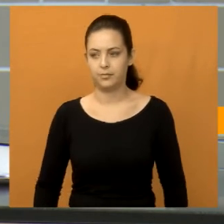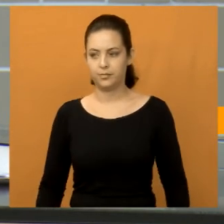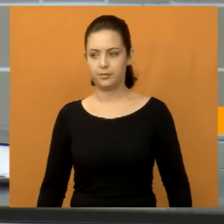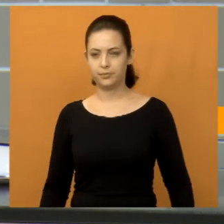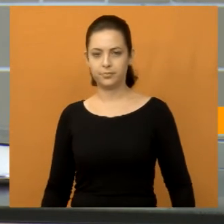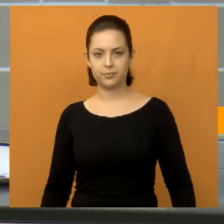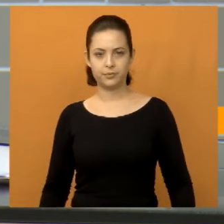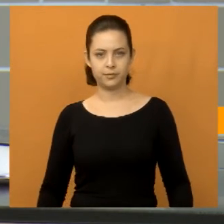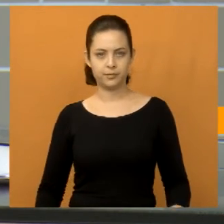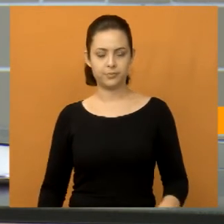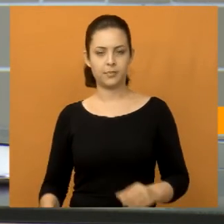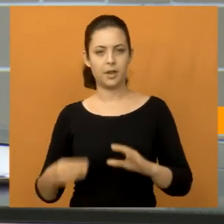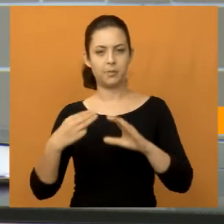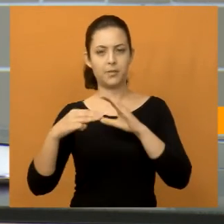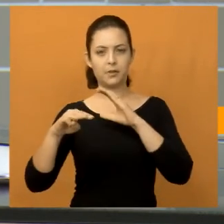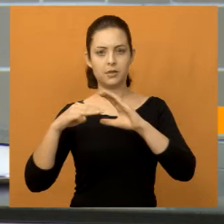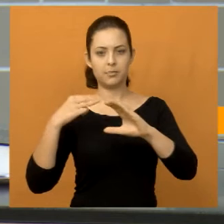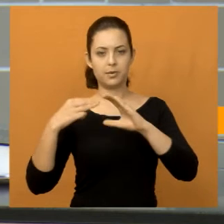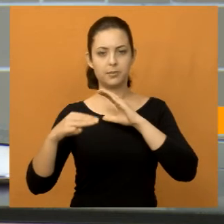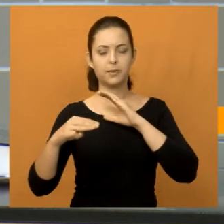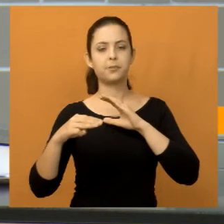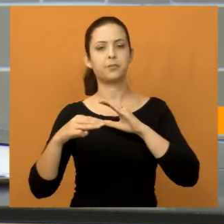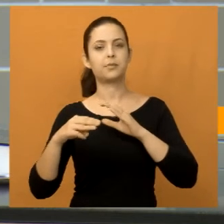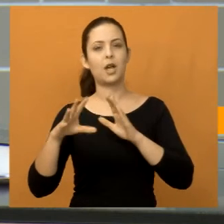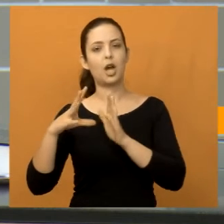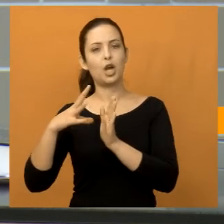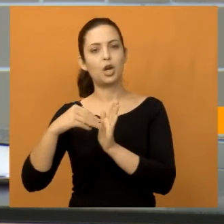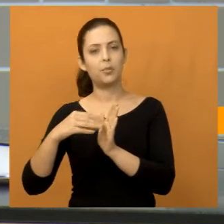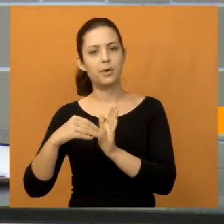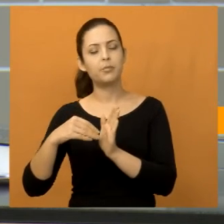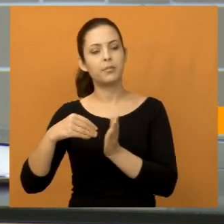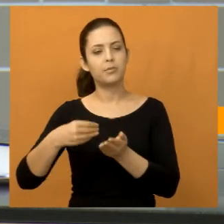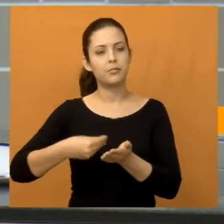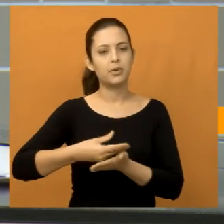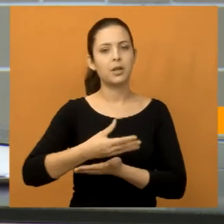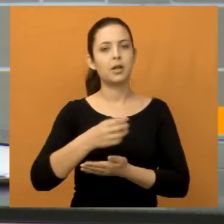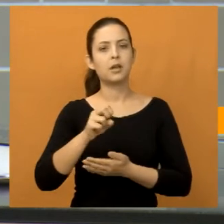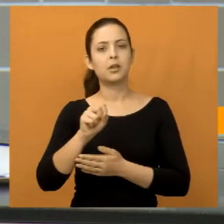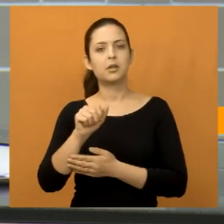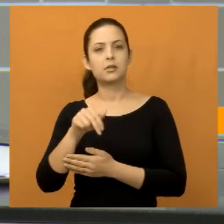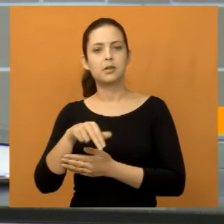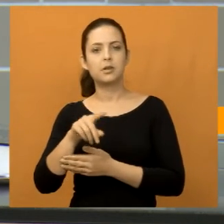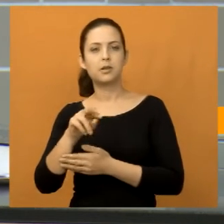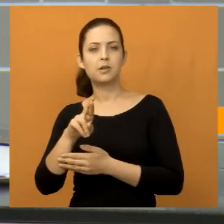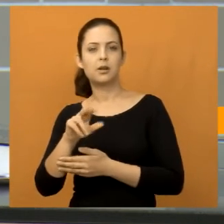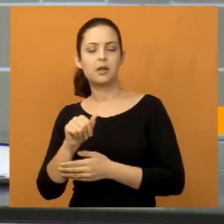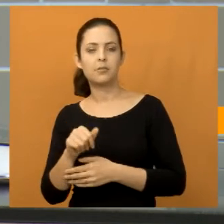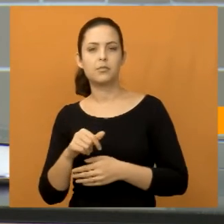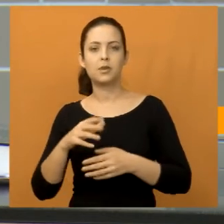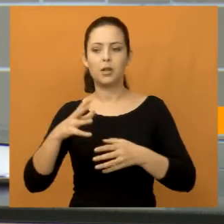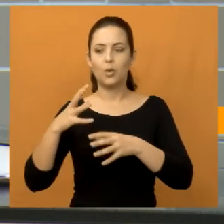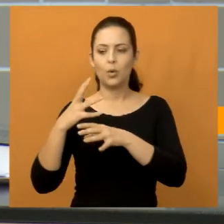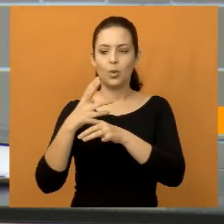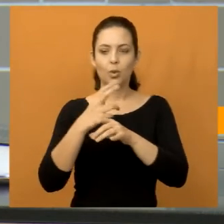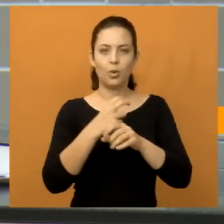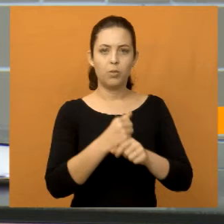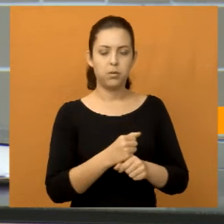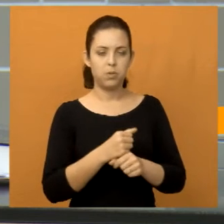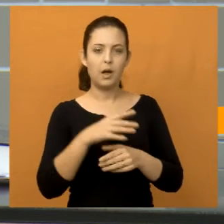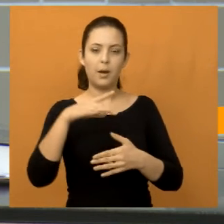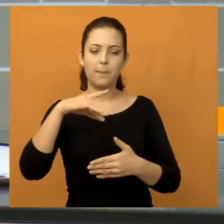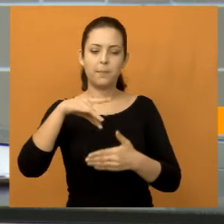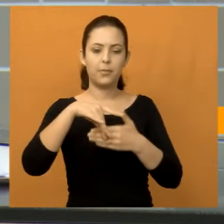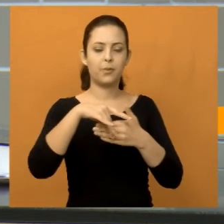Cópia das mensagens trocadas foram fornecidas à CPI pela senhora Sandra Maria da Silva e juntadas ao presente